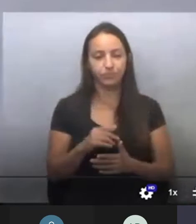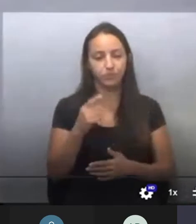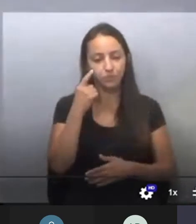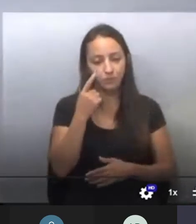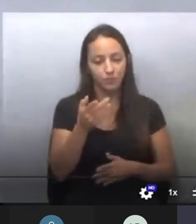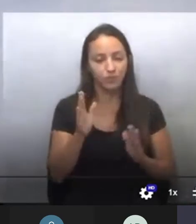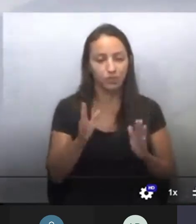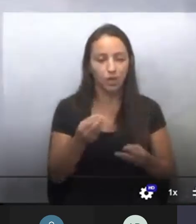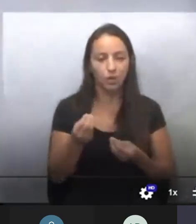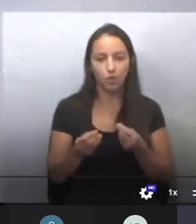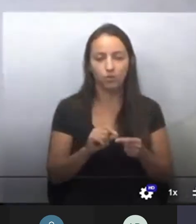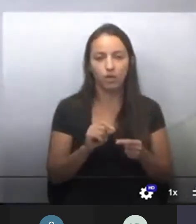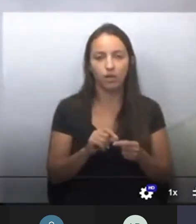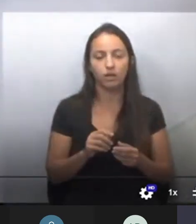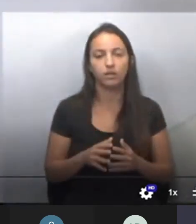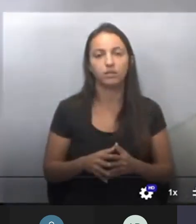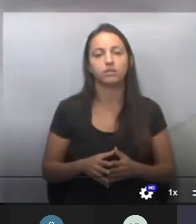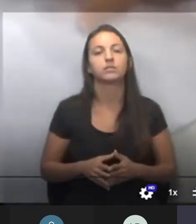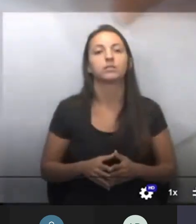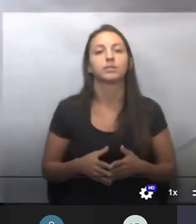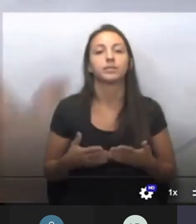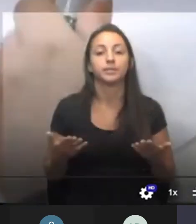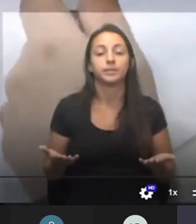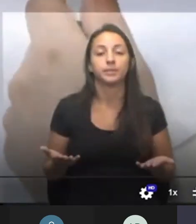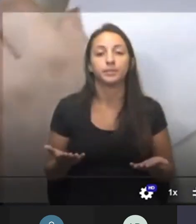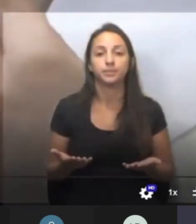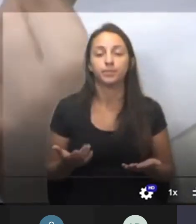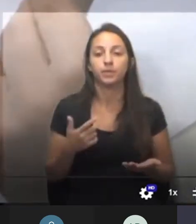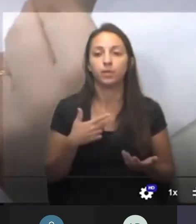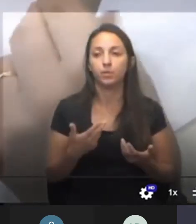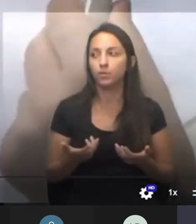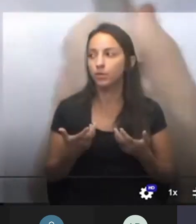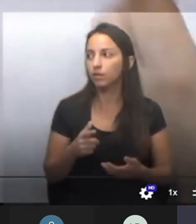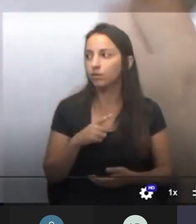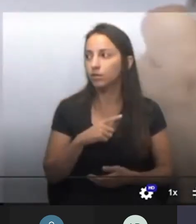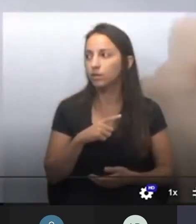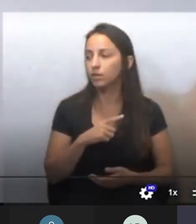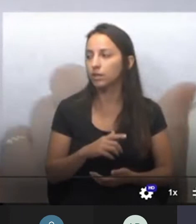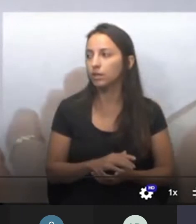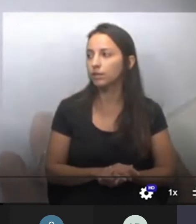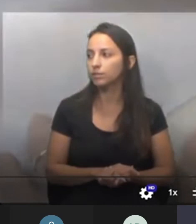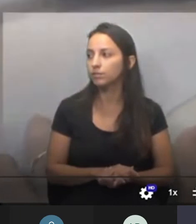já vi como funciona lá. No meu caso, então, eu quero que tenha...